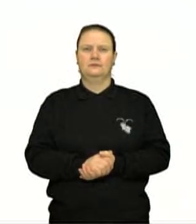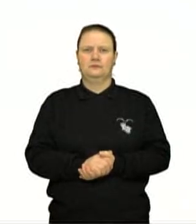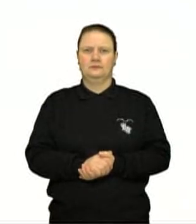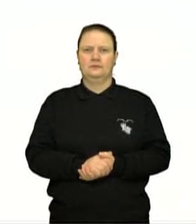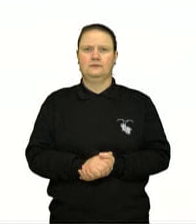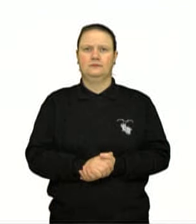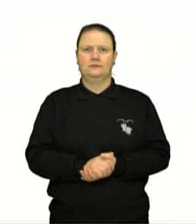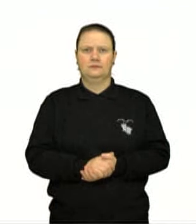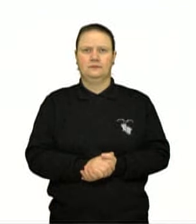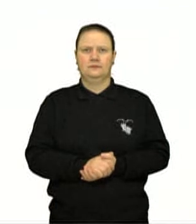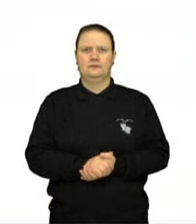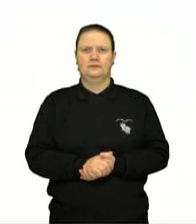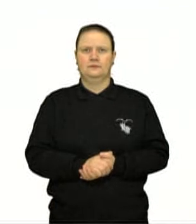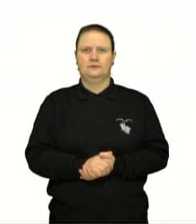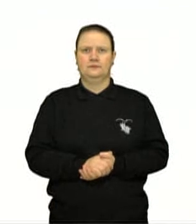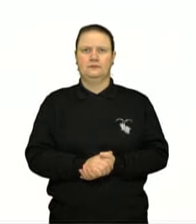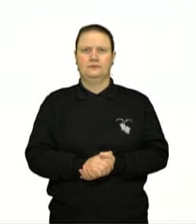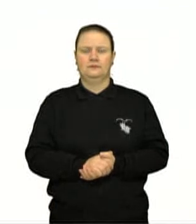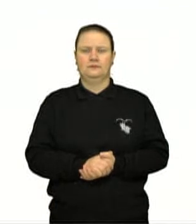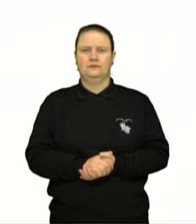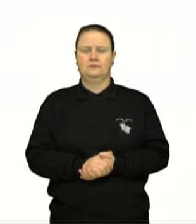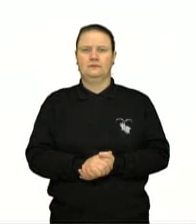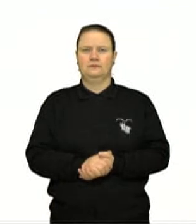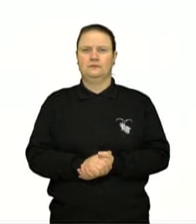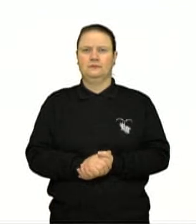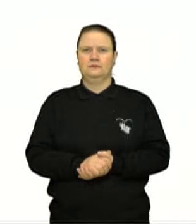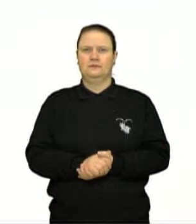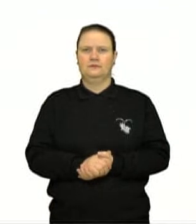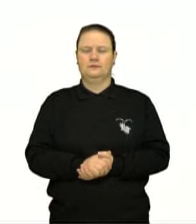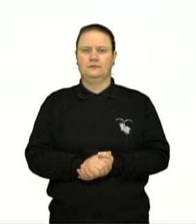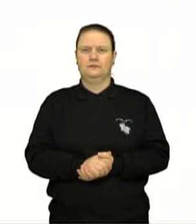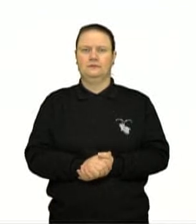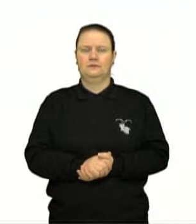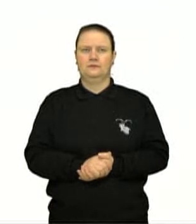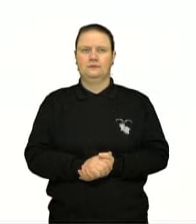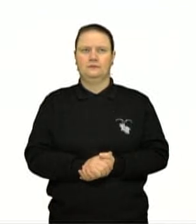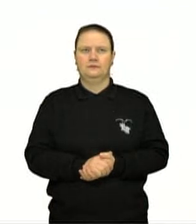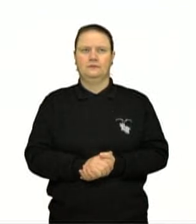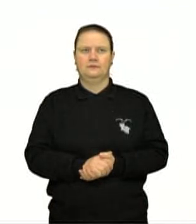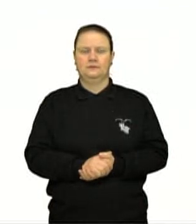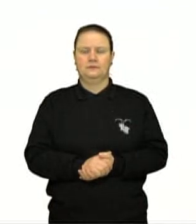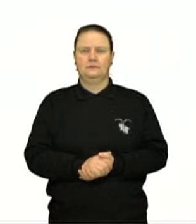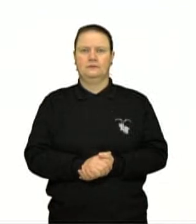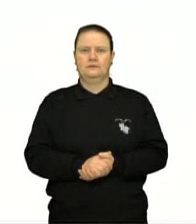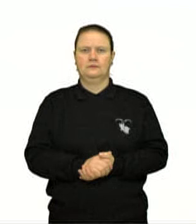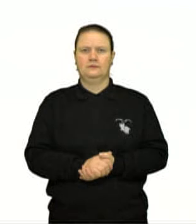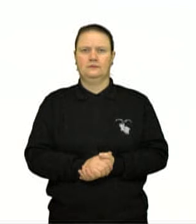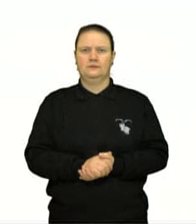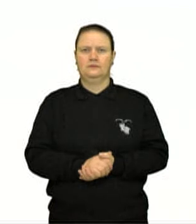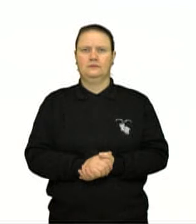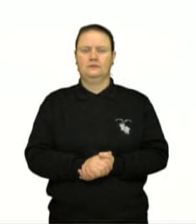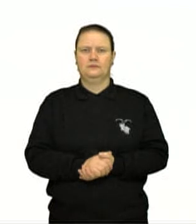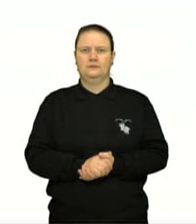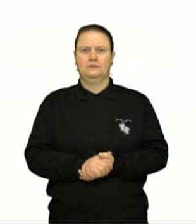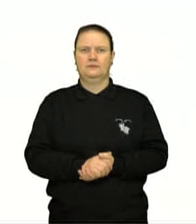e incluso muchas veces por la grafía semejante. Son llamados de